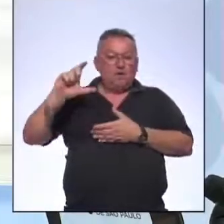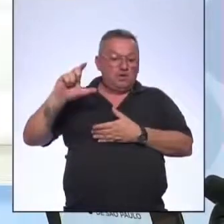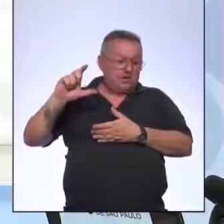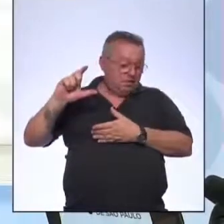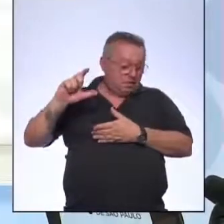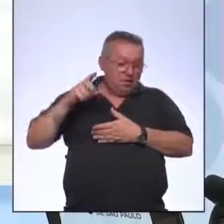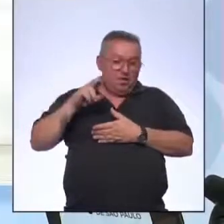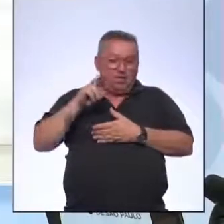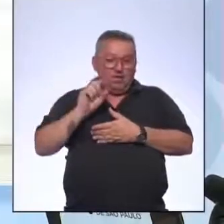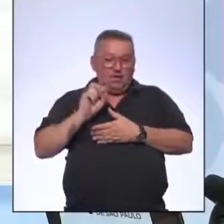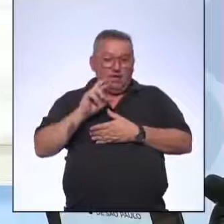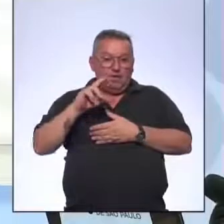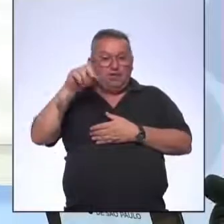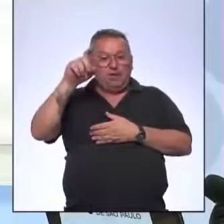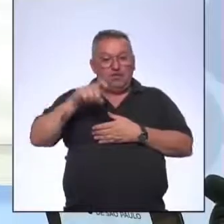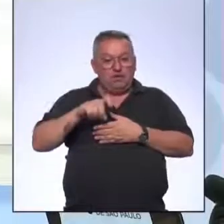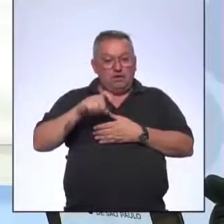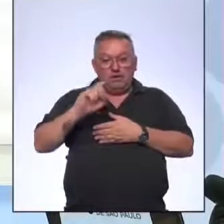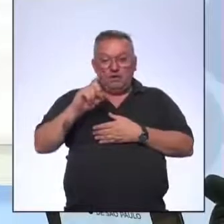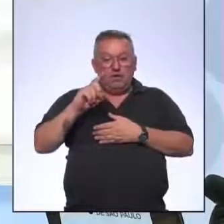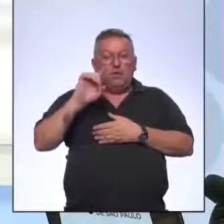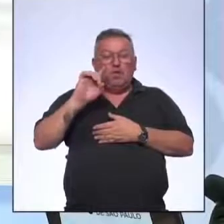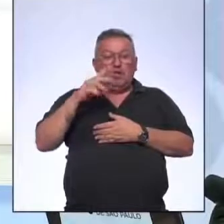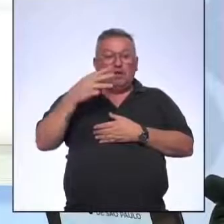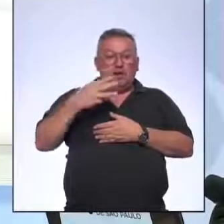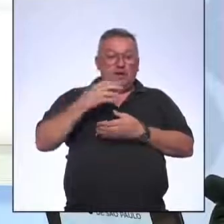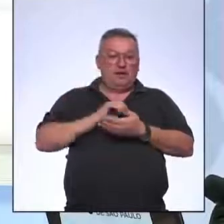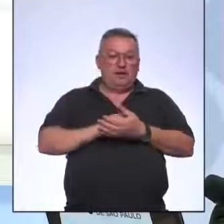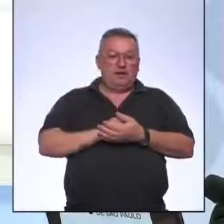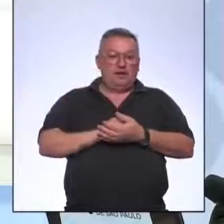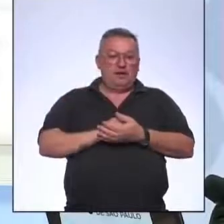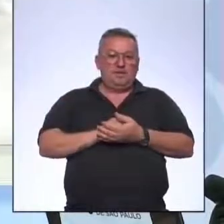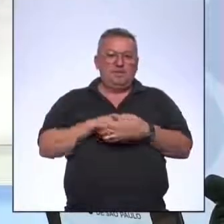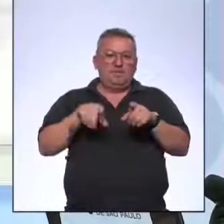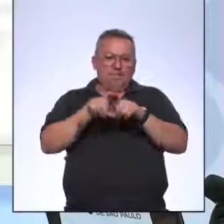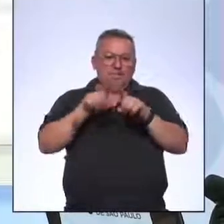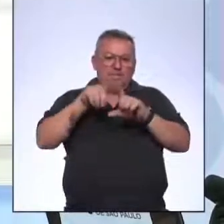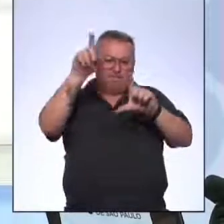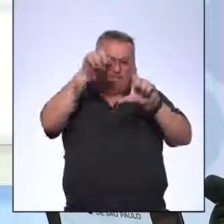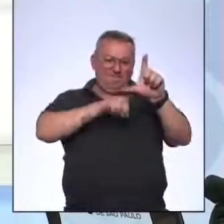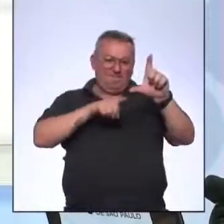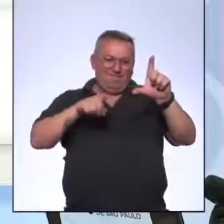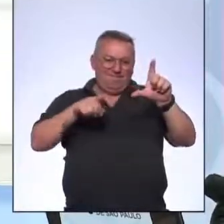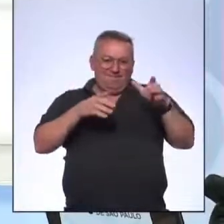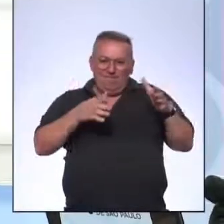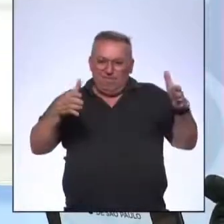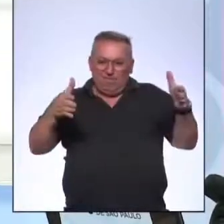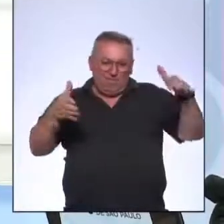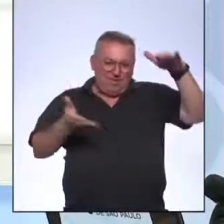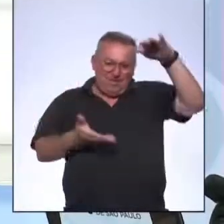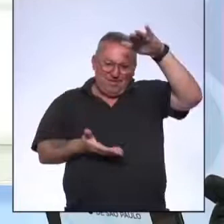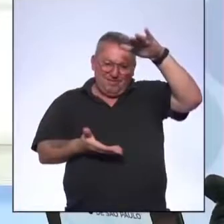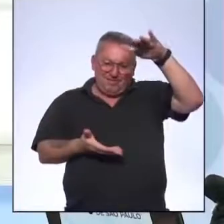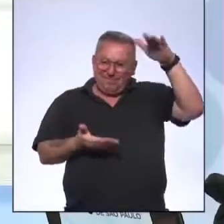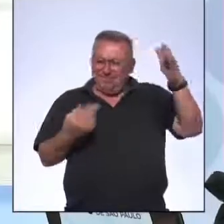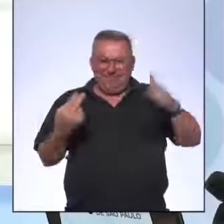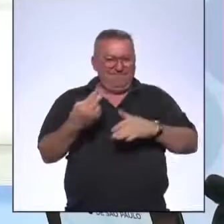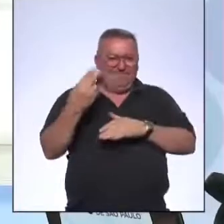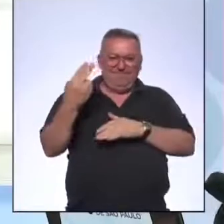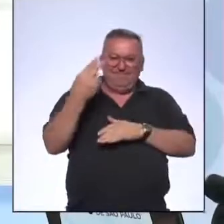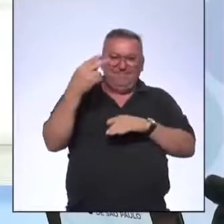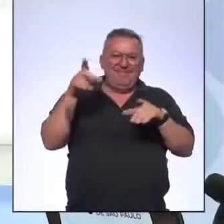de valores para x e não só três aqui até pela questão e facial do flip chart